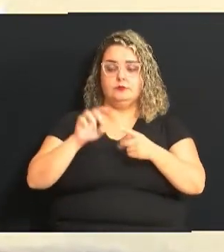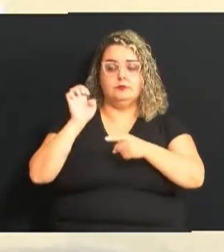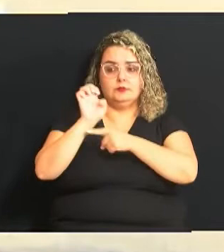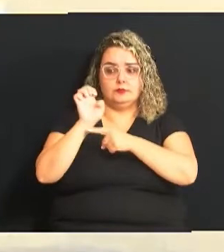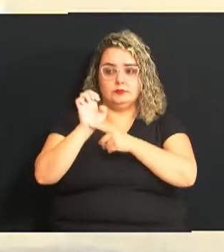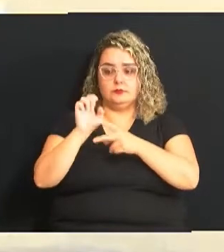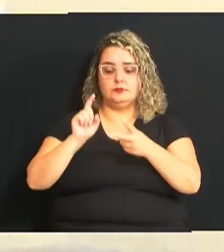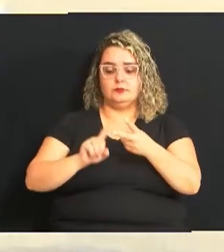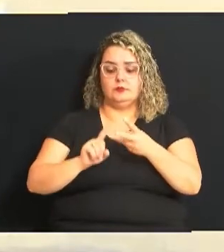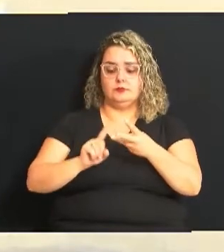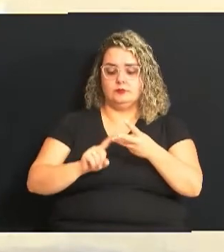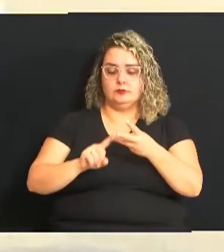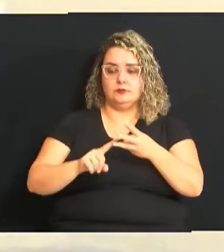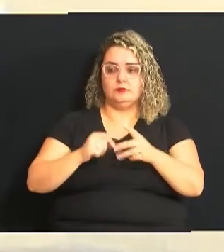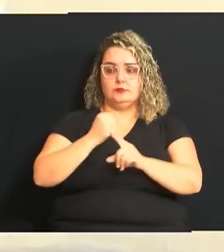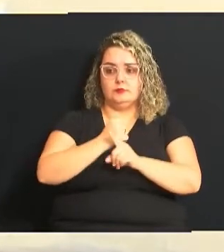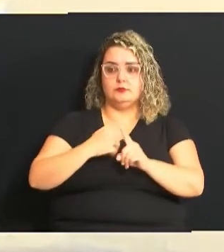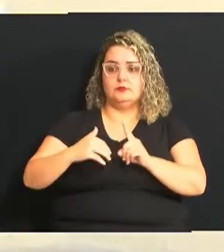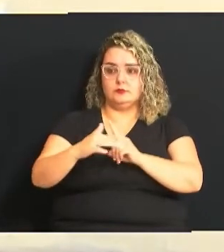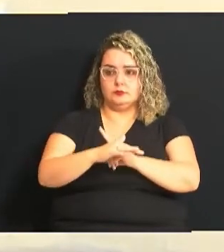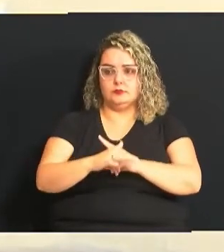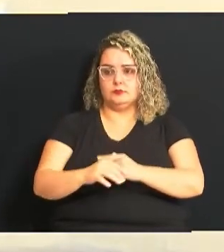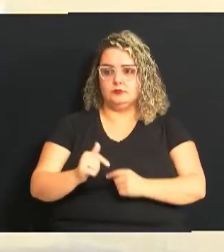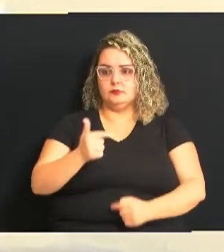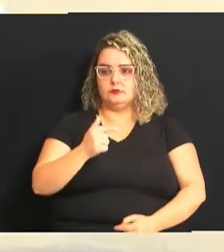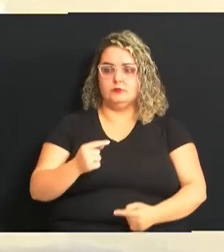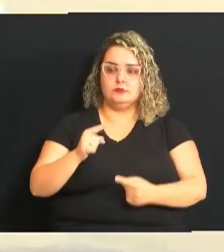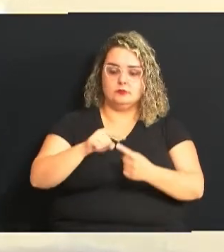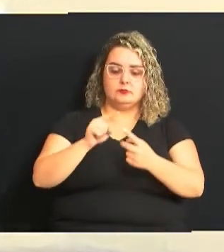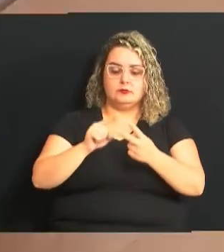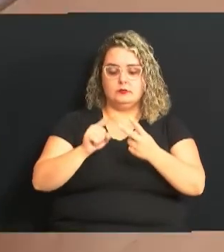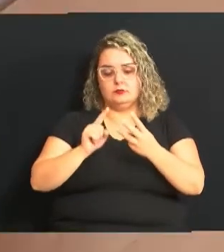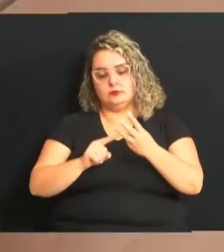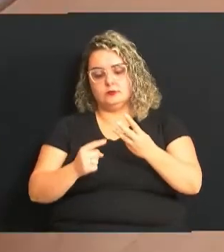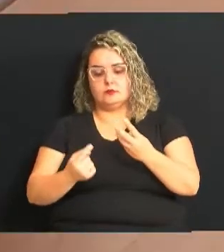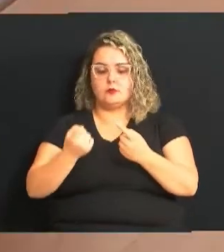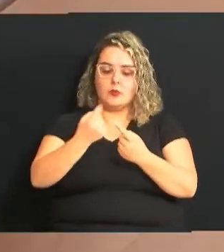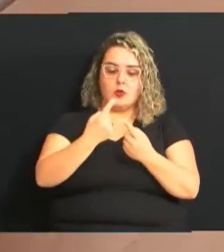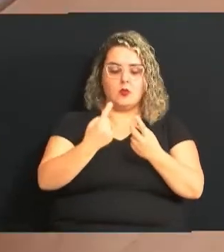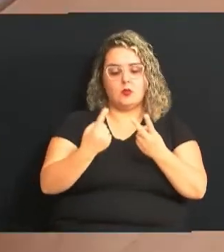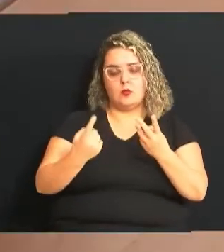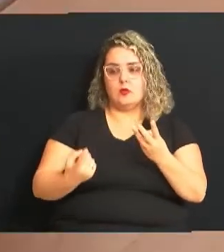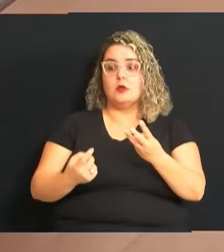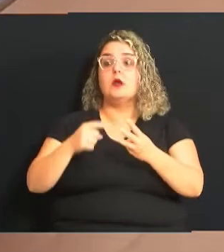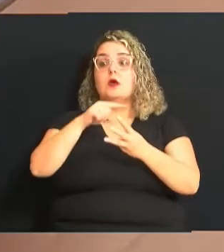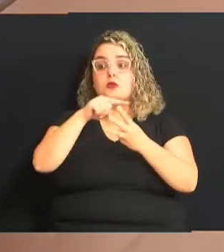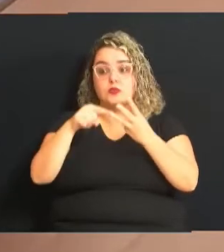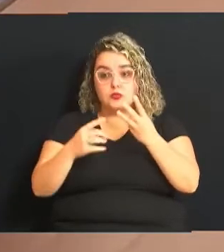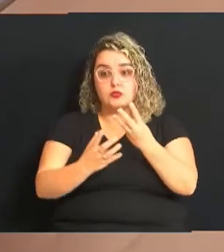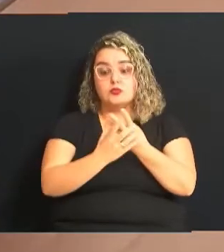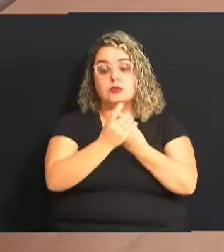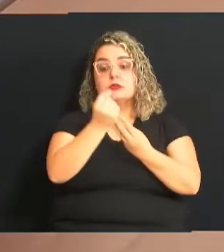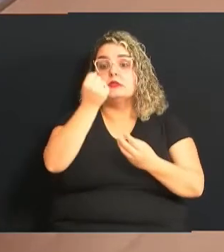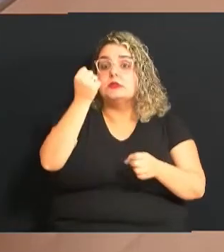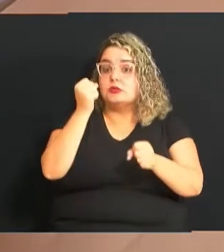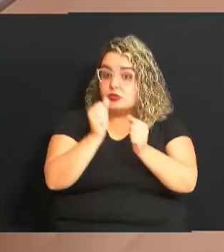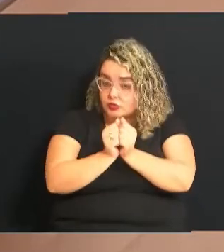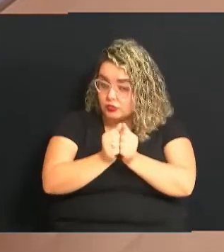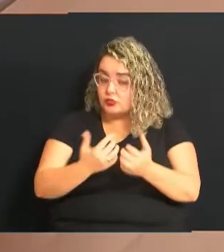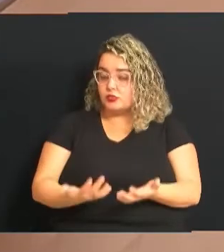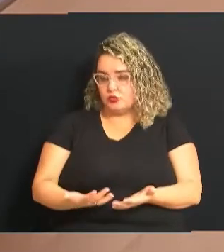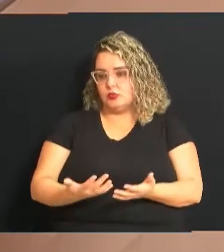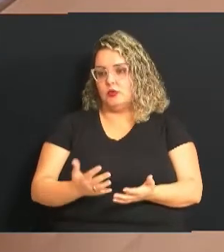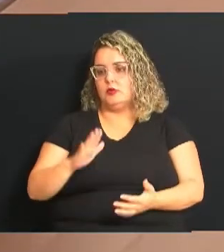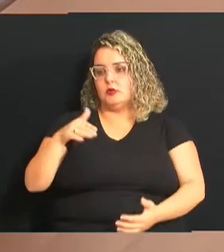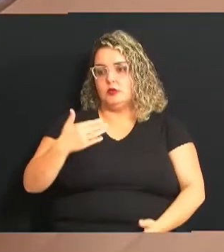a sociedade. Não existe um ou outro, somos nós, são os três entes. Então, quando a gente